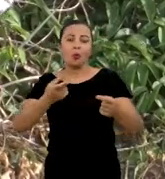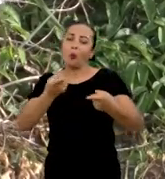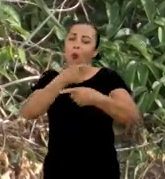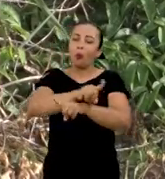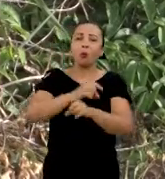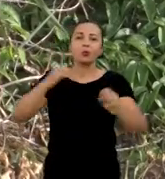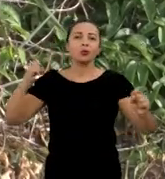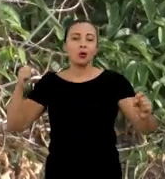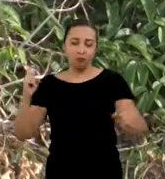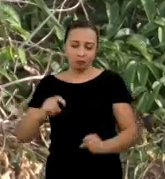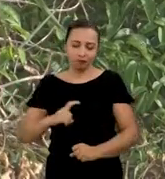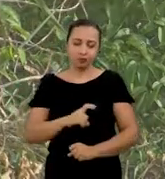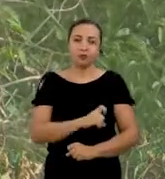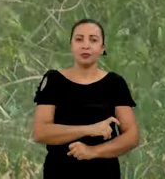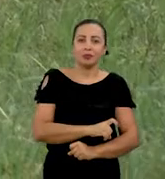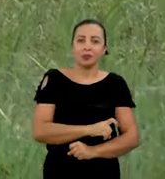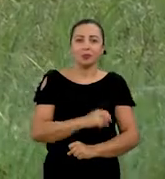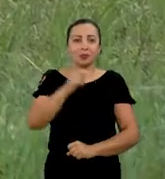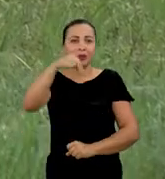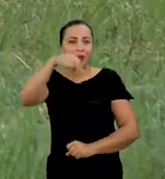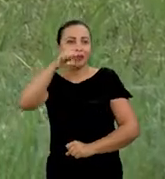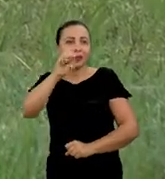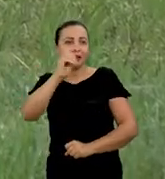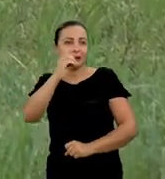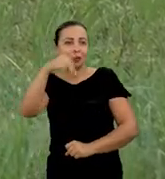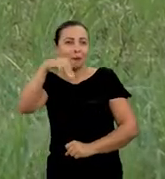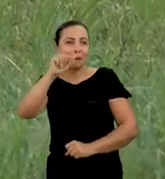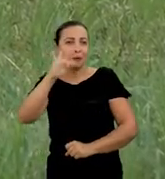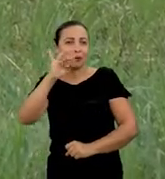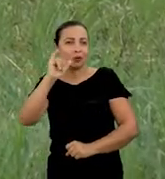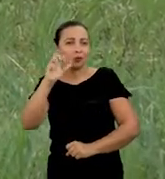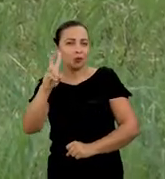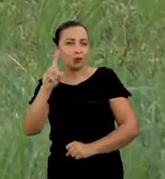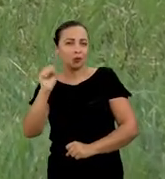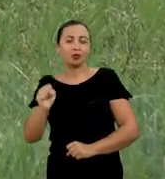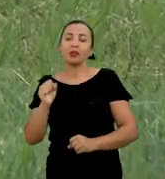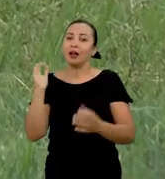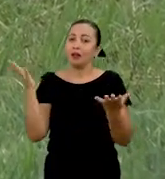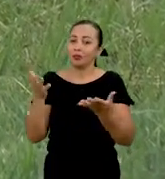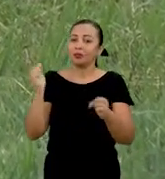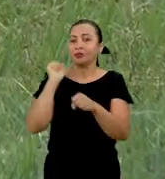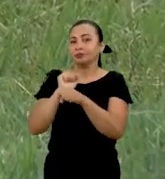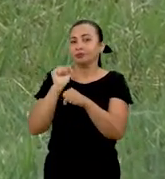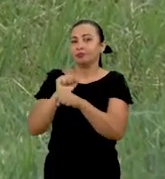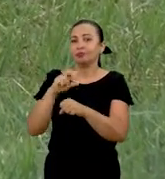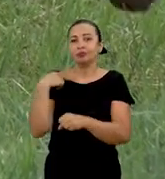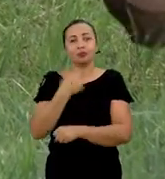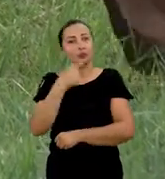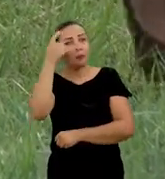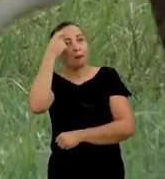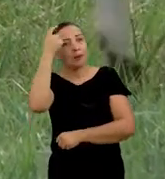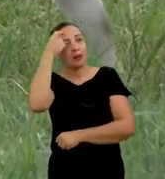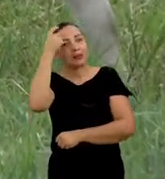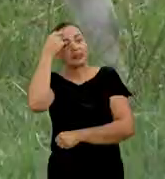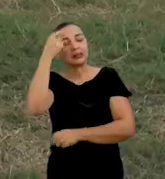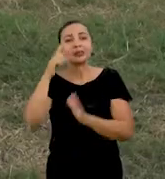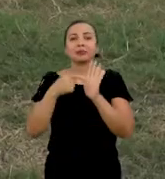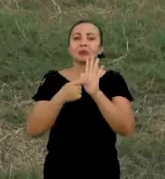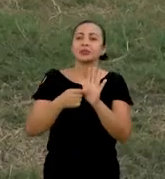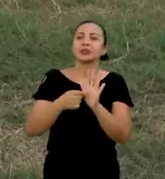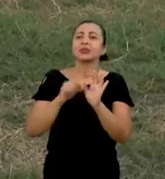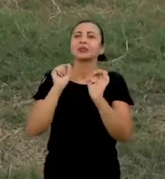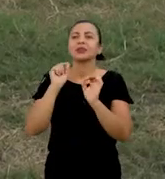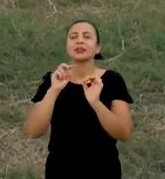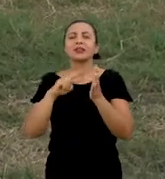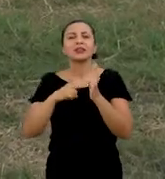nematoides E aí a gente tá guardando isso mas é a lançarem prospectado né O que que você quer dizer né que a universidade com